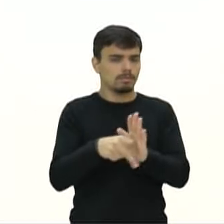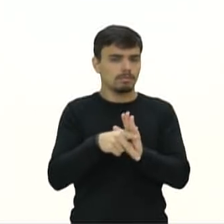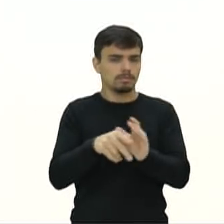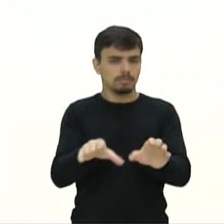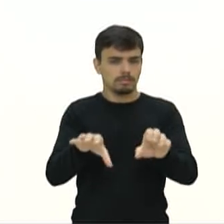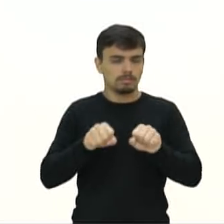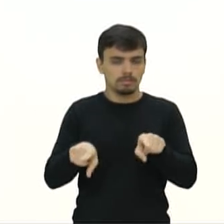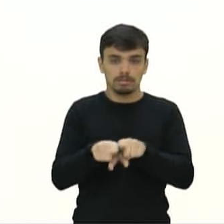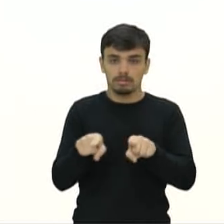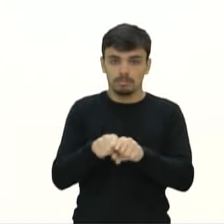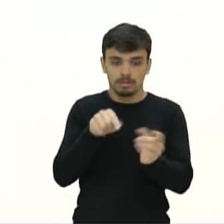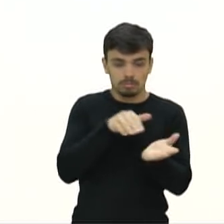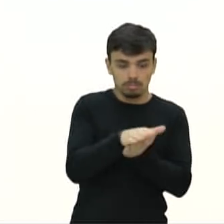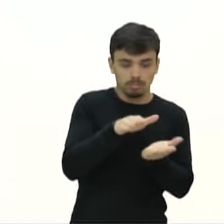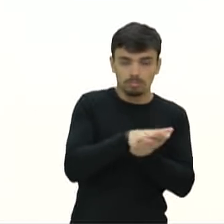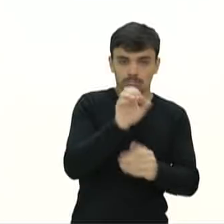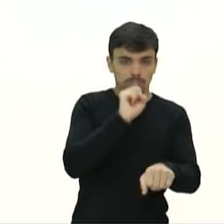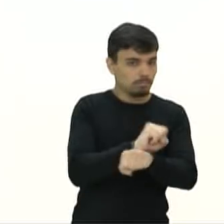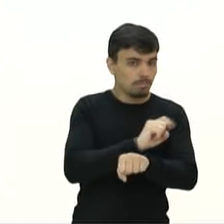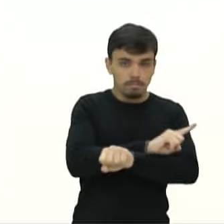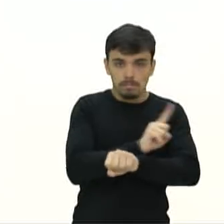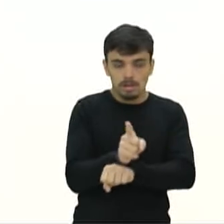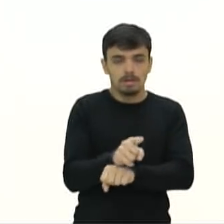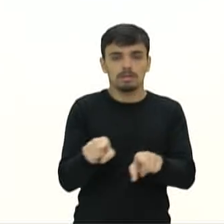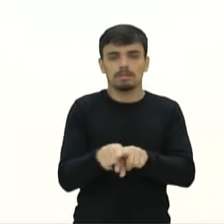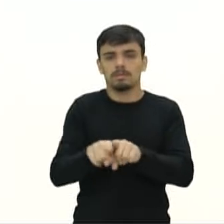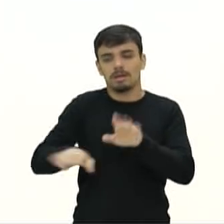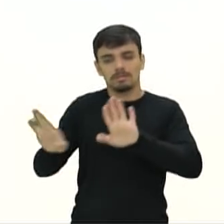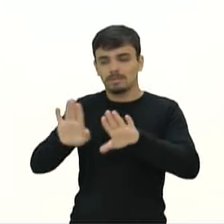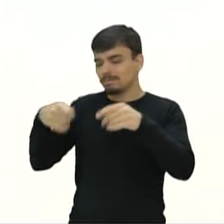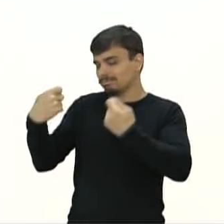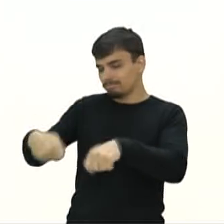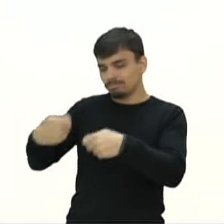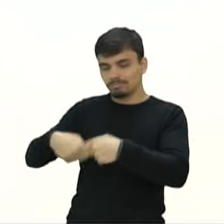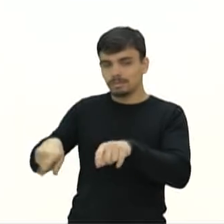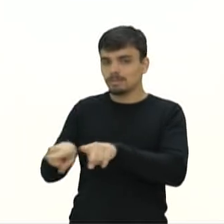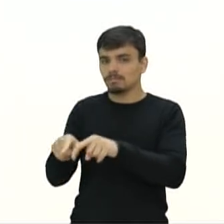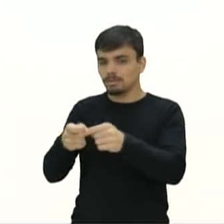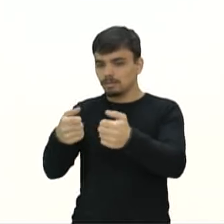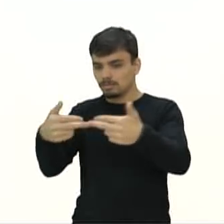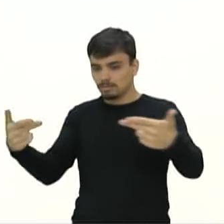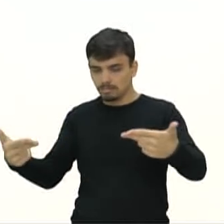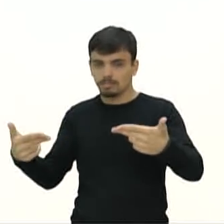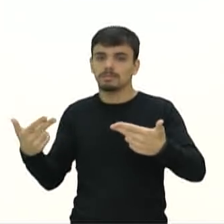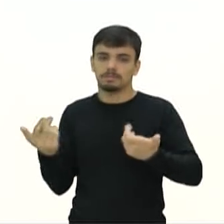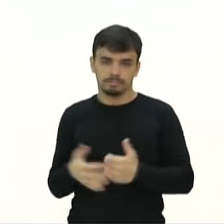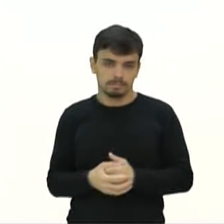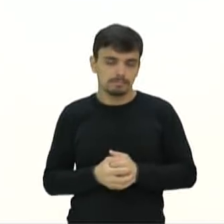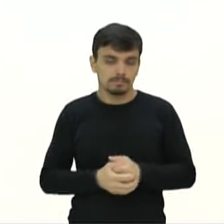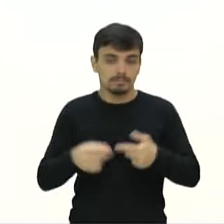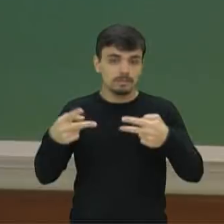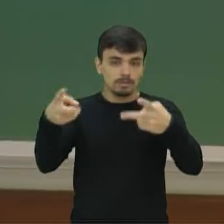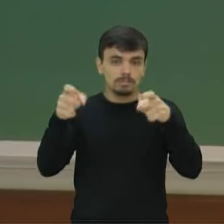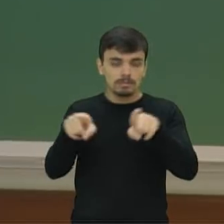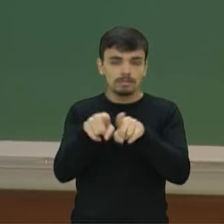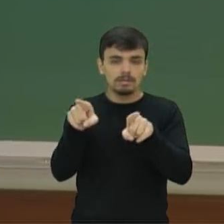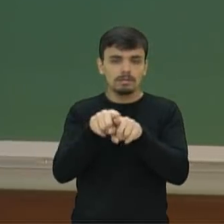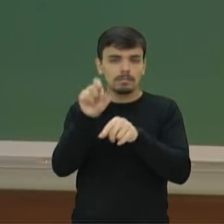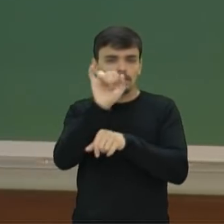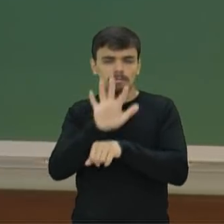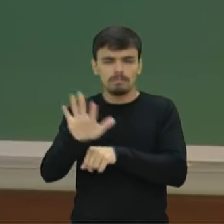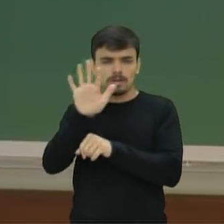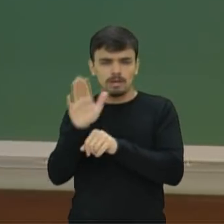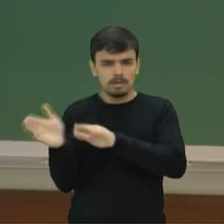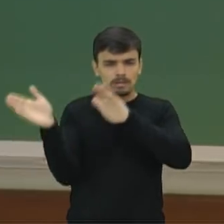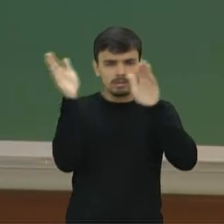consumo ilimitado, muitas vezes desnecessário, de serviços e bens duráveis. E observe a figura que está ao